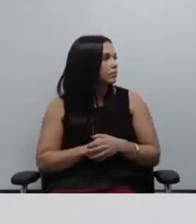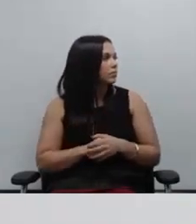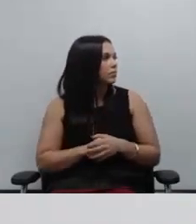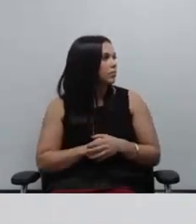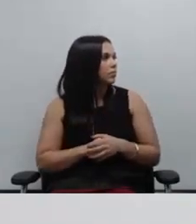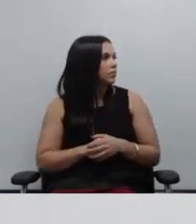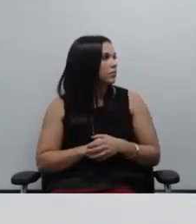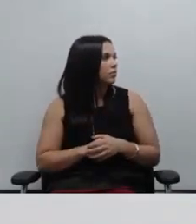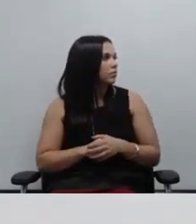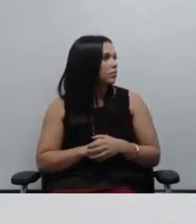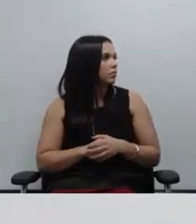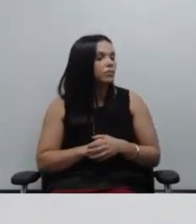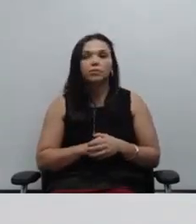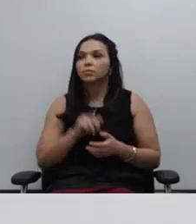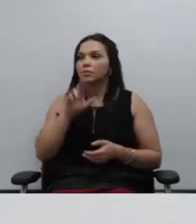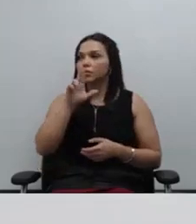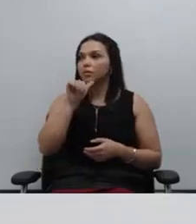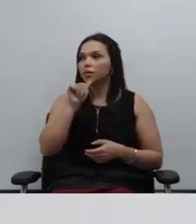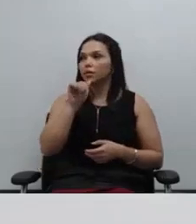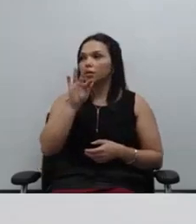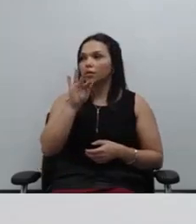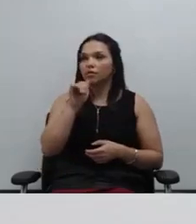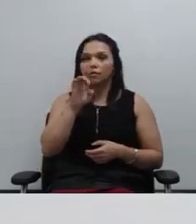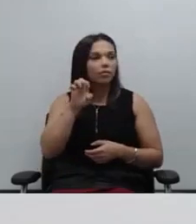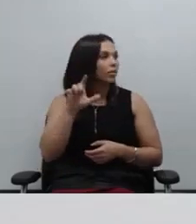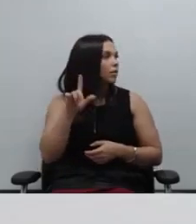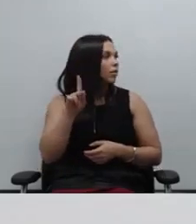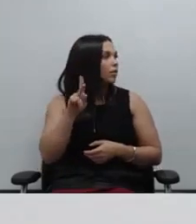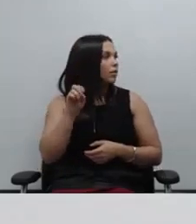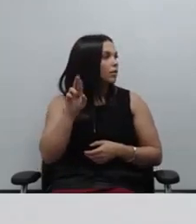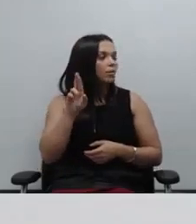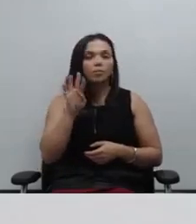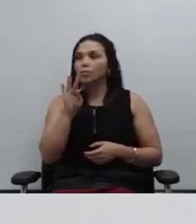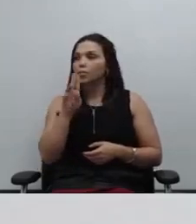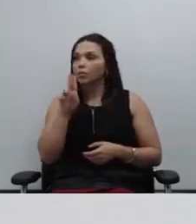Excelentíssimo conselheiro Rafael Português.